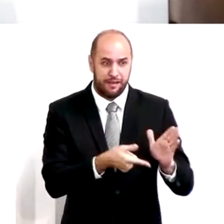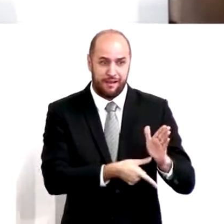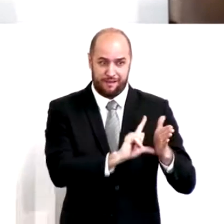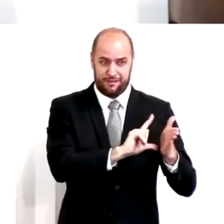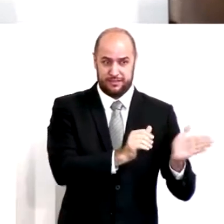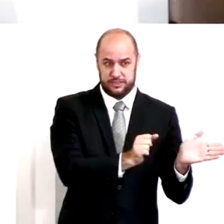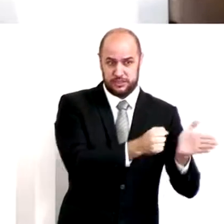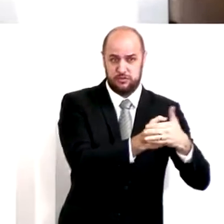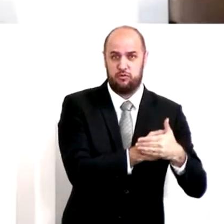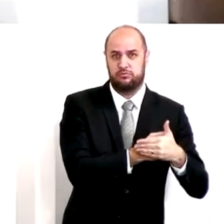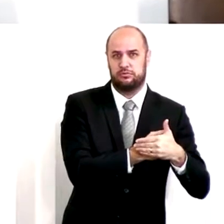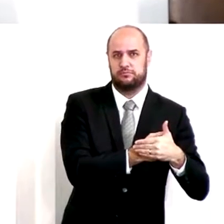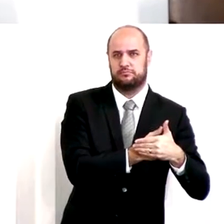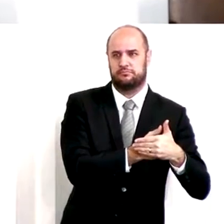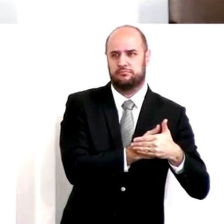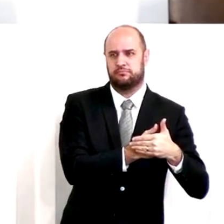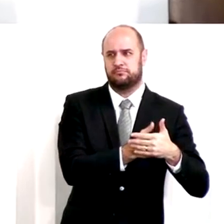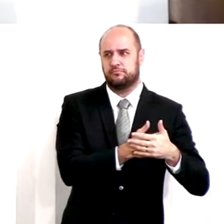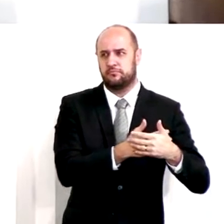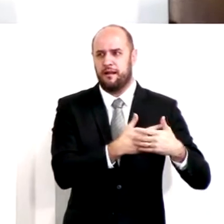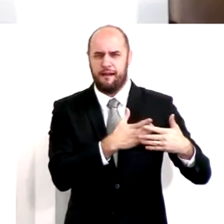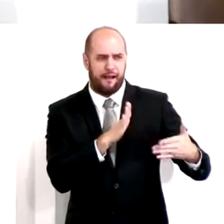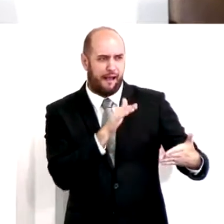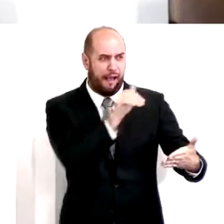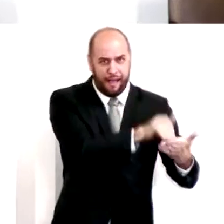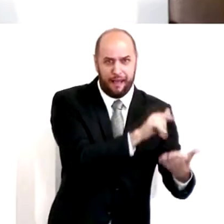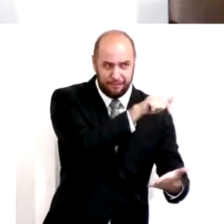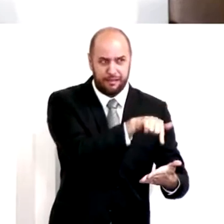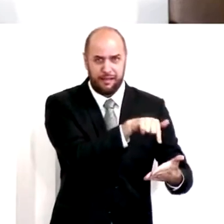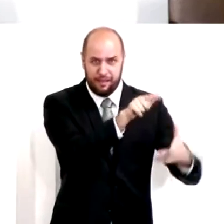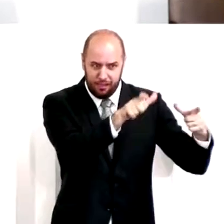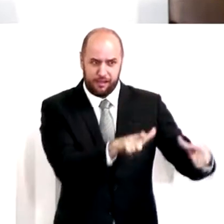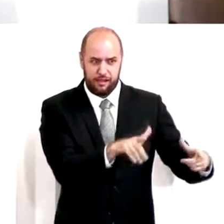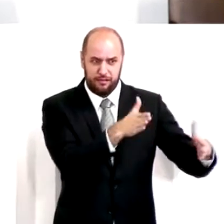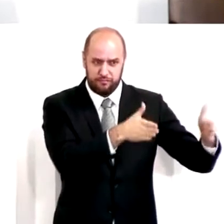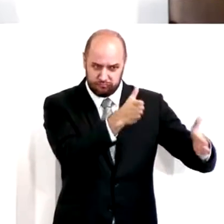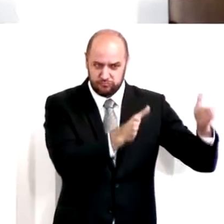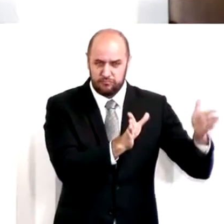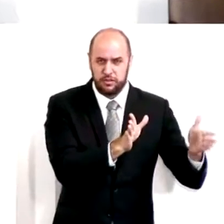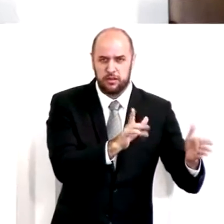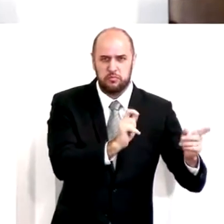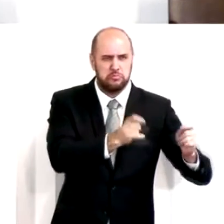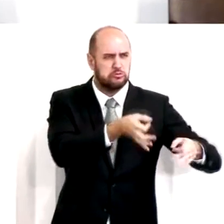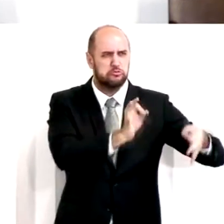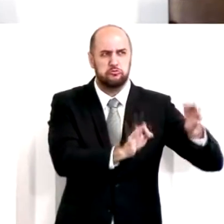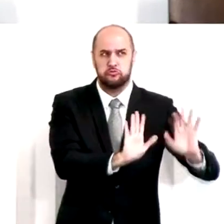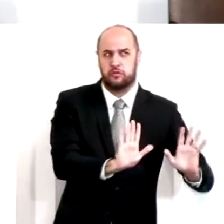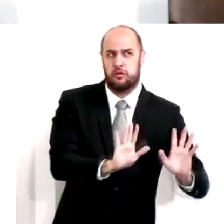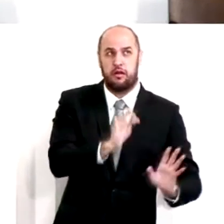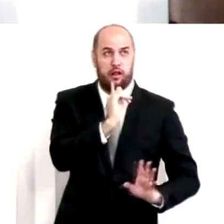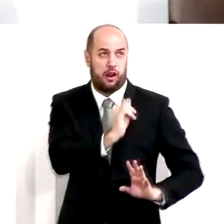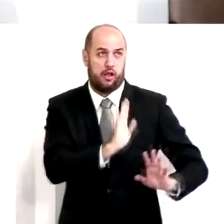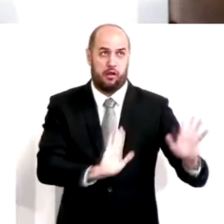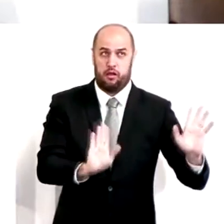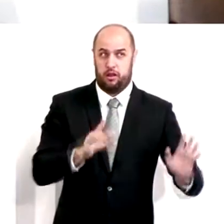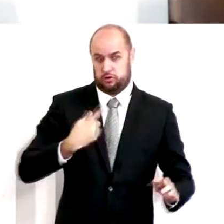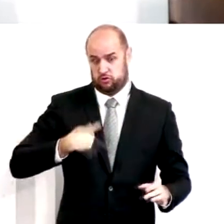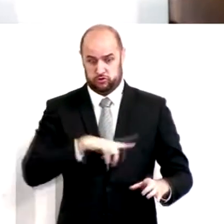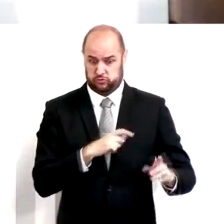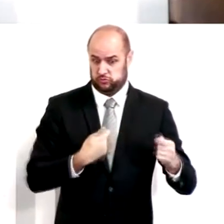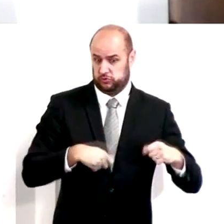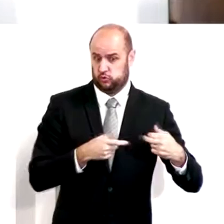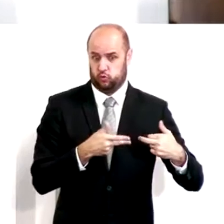escondido. Até onde eles poderiam justificar. Olha, nós temos que fazer